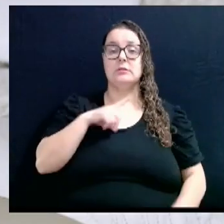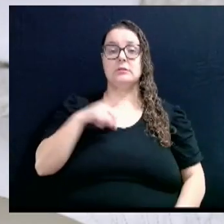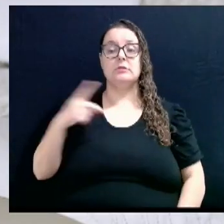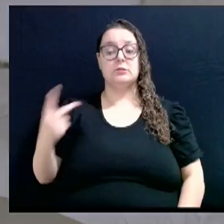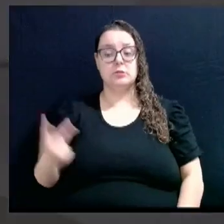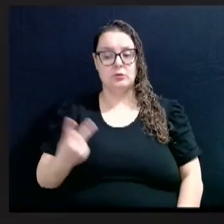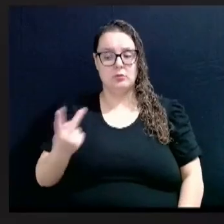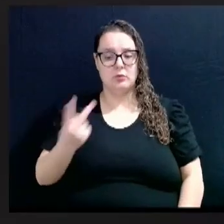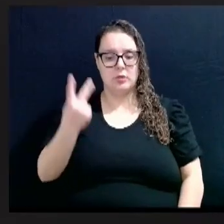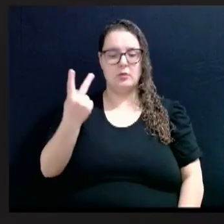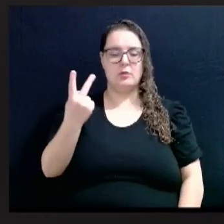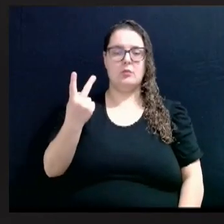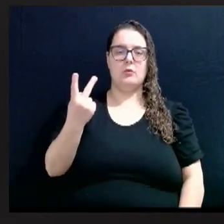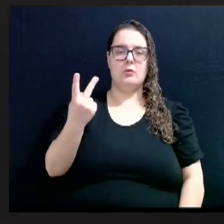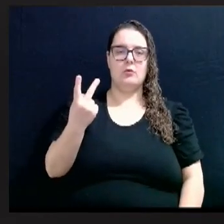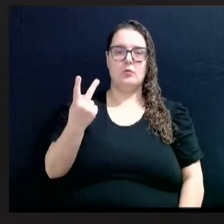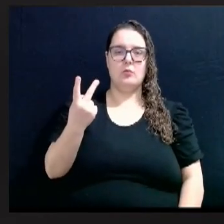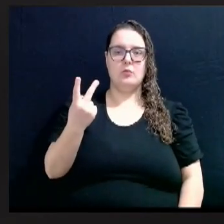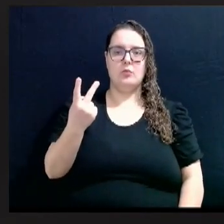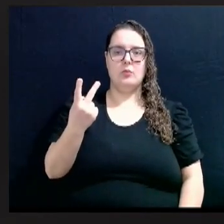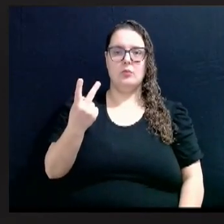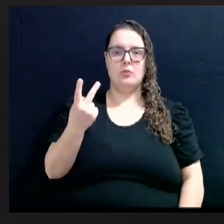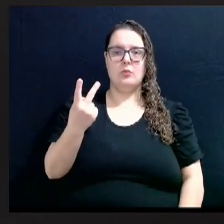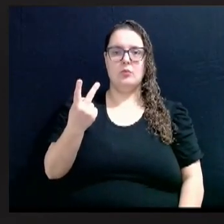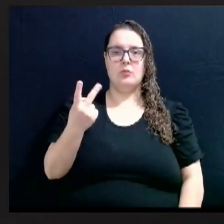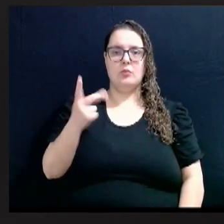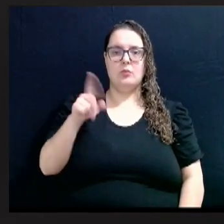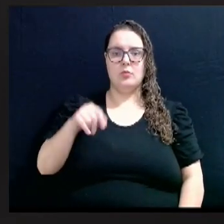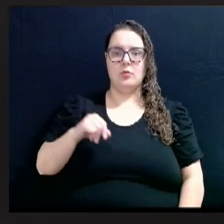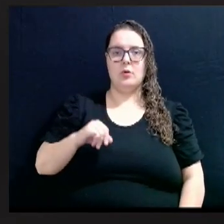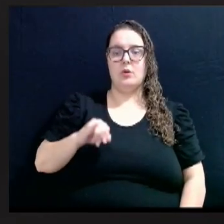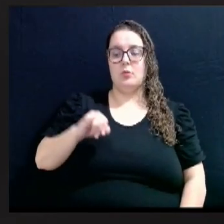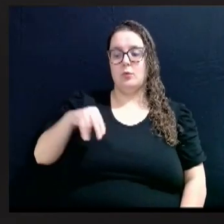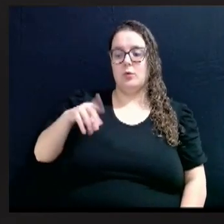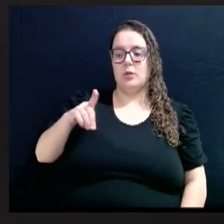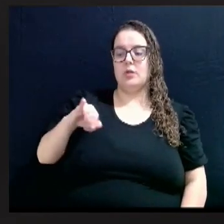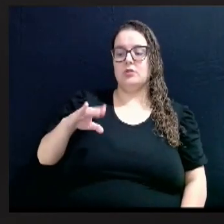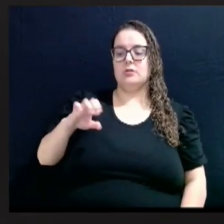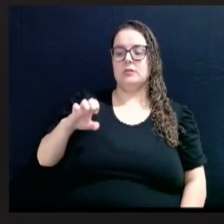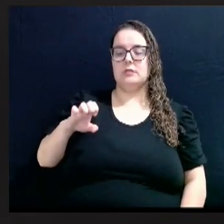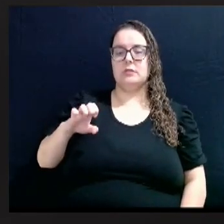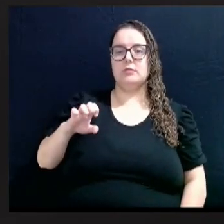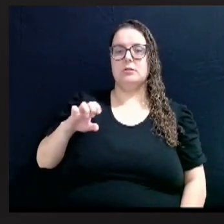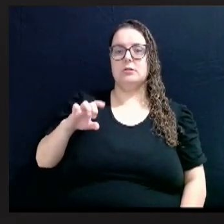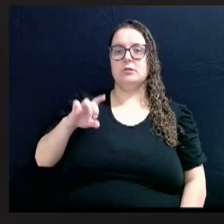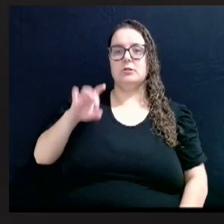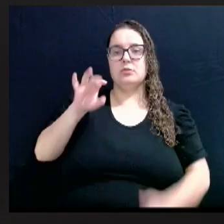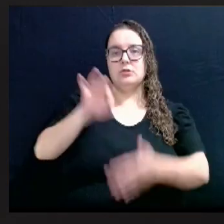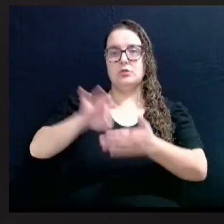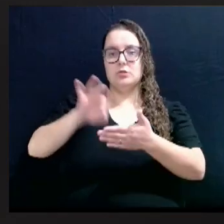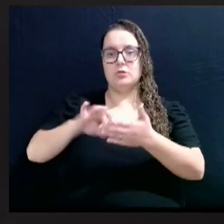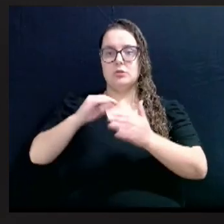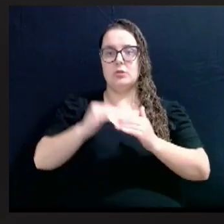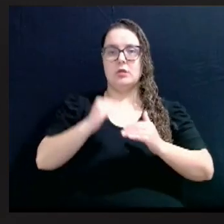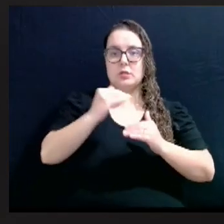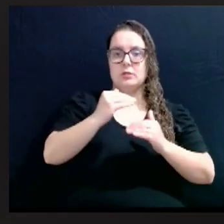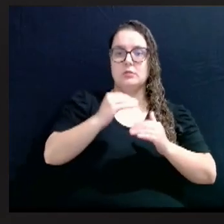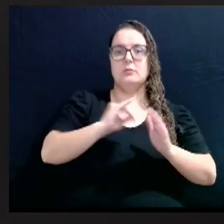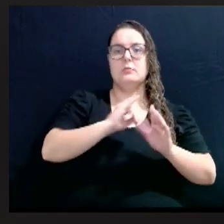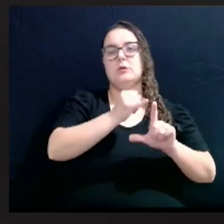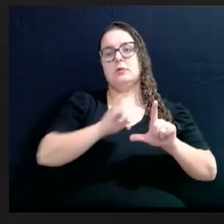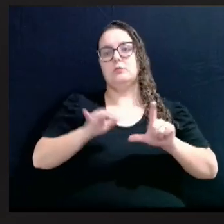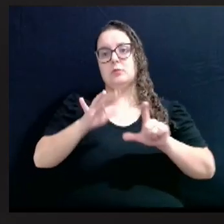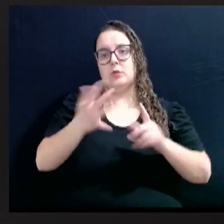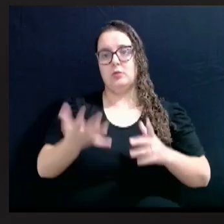tá? Que é o índice de correção, né? Acima ainda da questão da inflação. Então